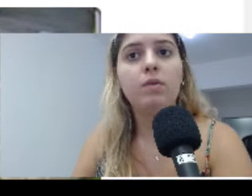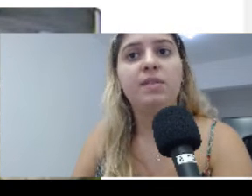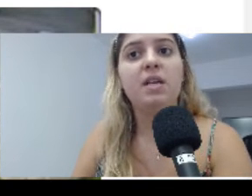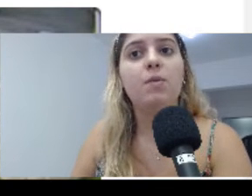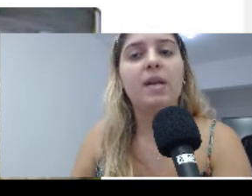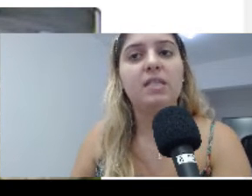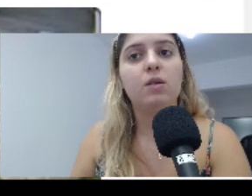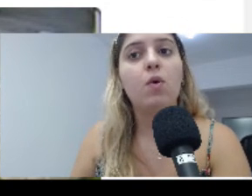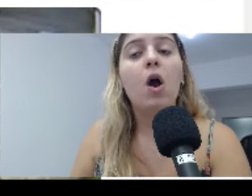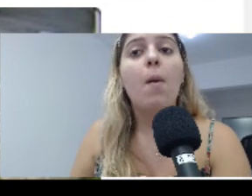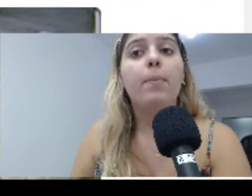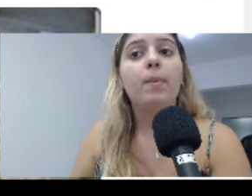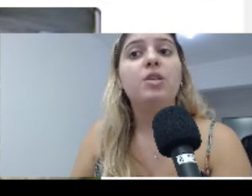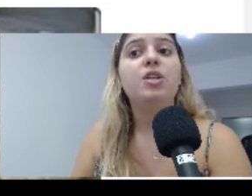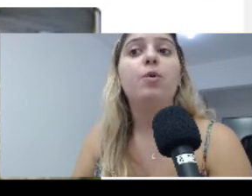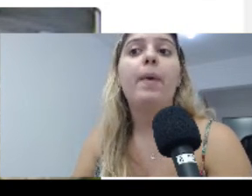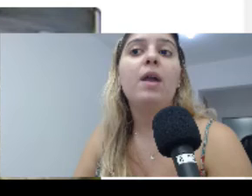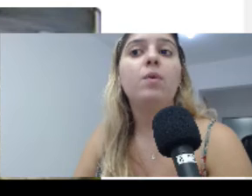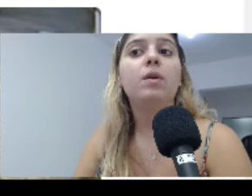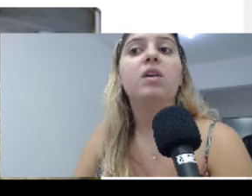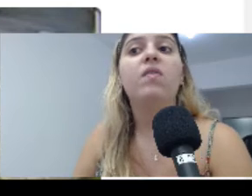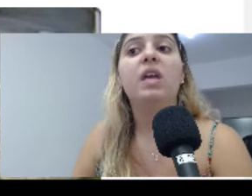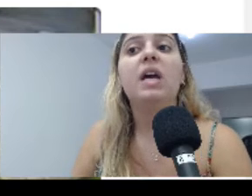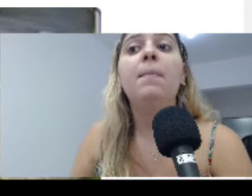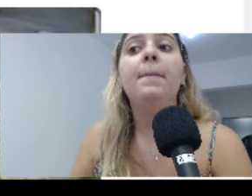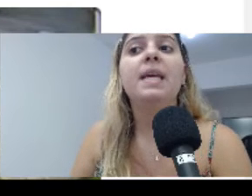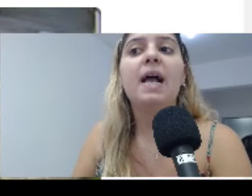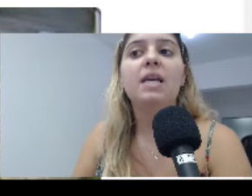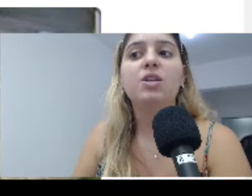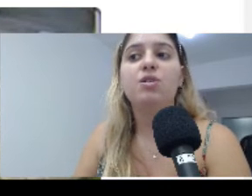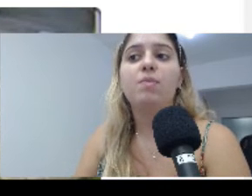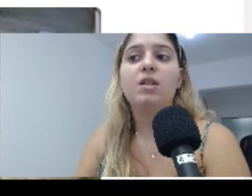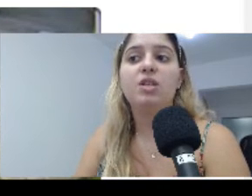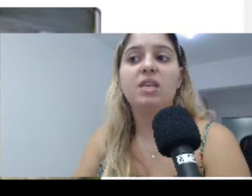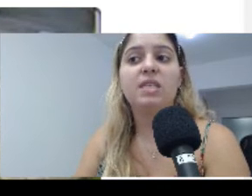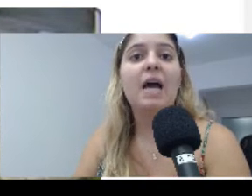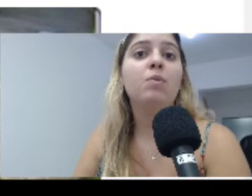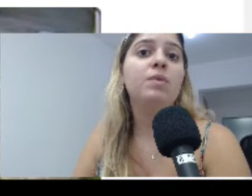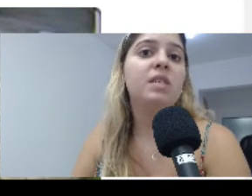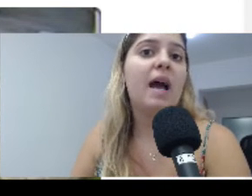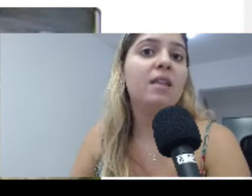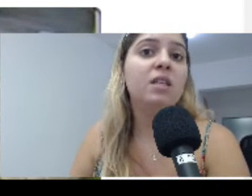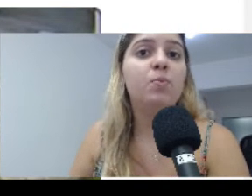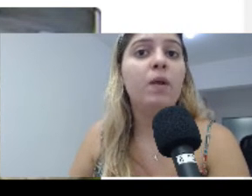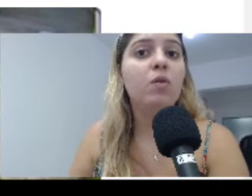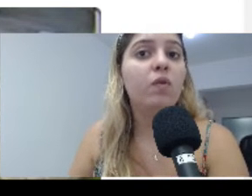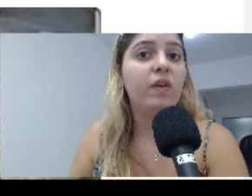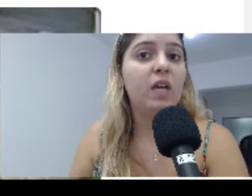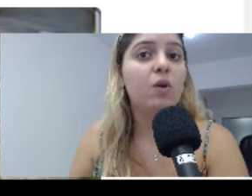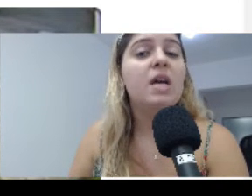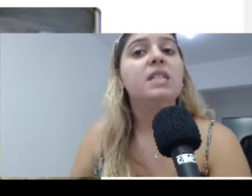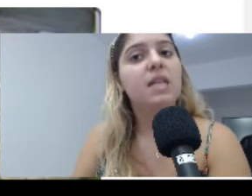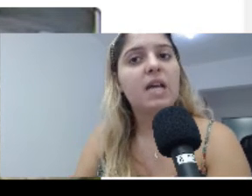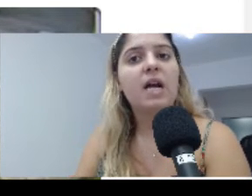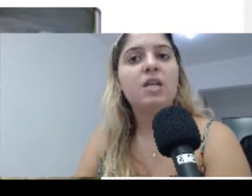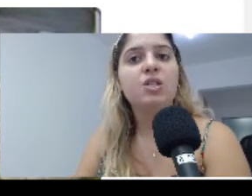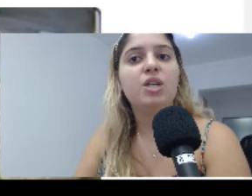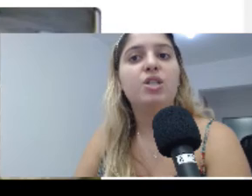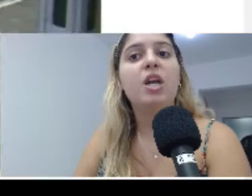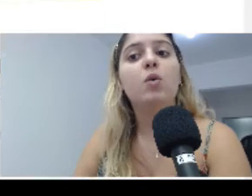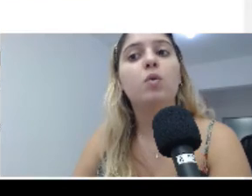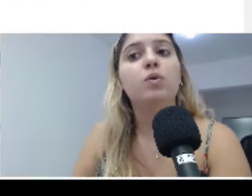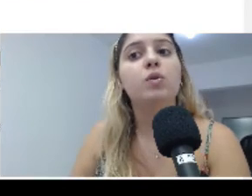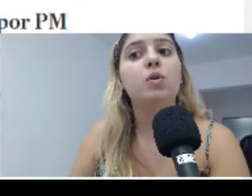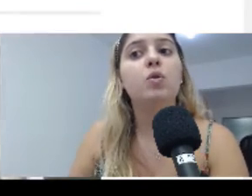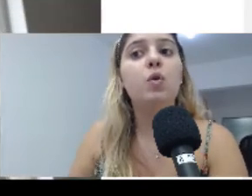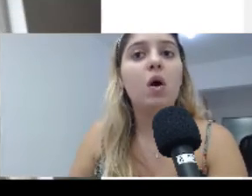do Auxílio Brasil, prometido para o ano que vem, amplia a lista de medidas anunciadas pelo governo sem a garantia